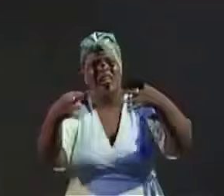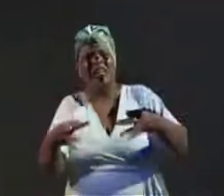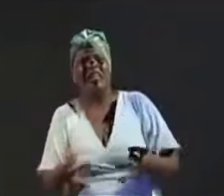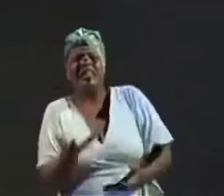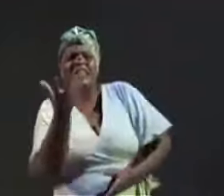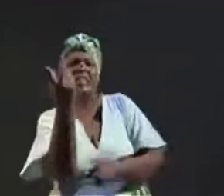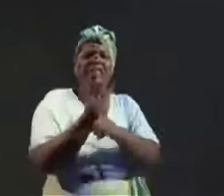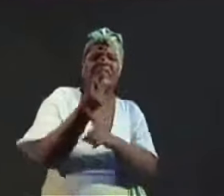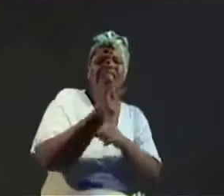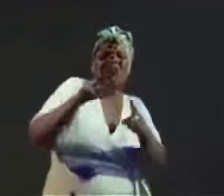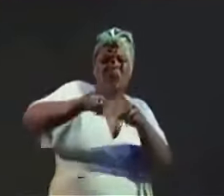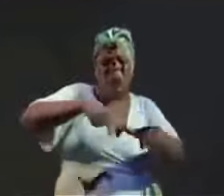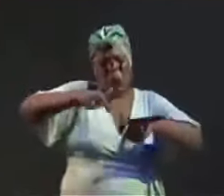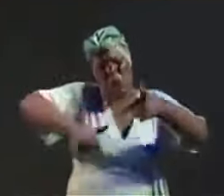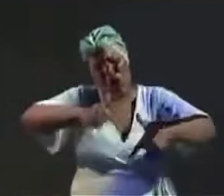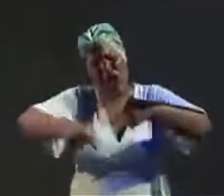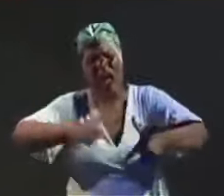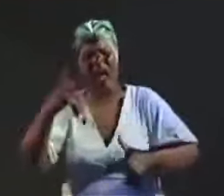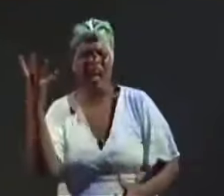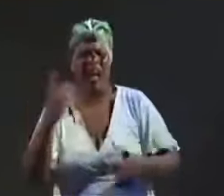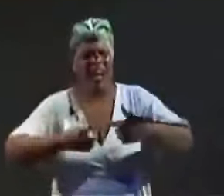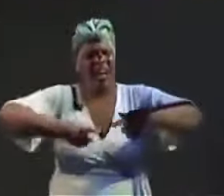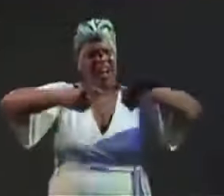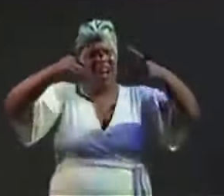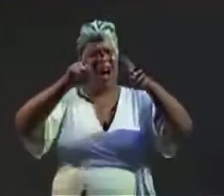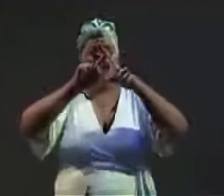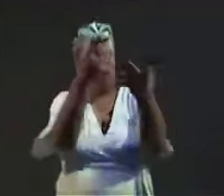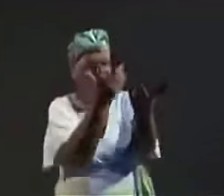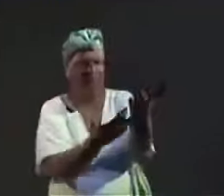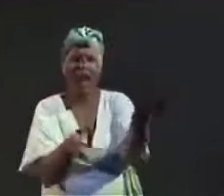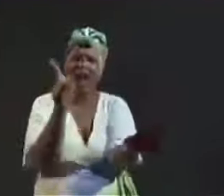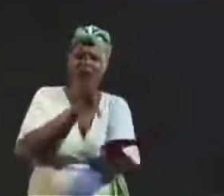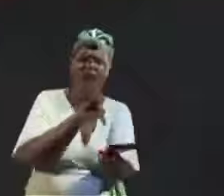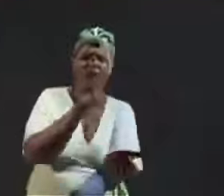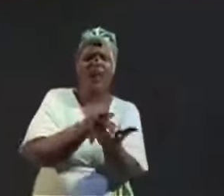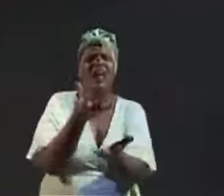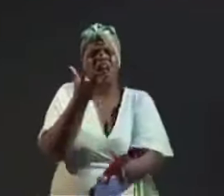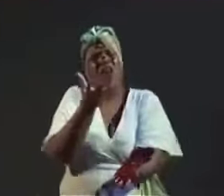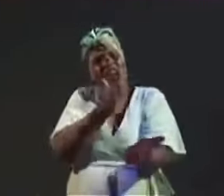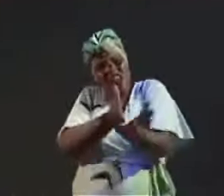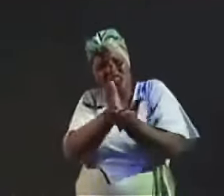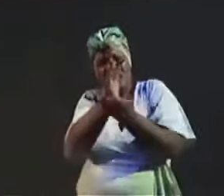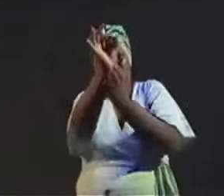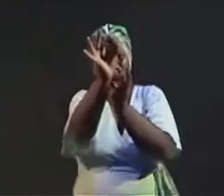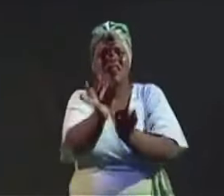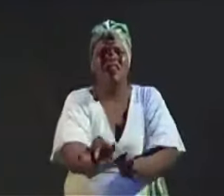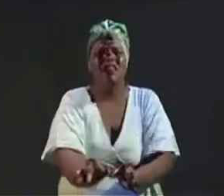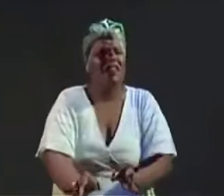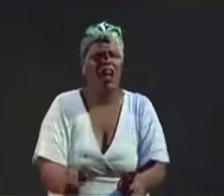de Alcatraz, me traz aquela paz. Se eu sou de falsidade, eu tô na atividade. Certo.